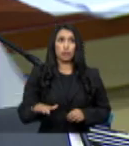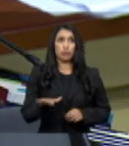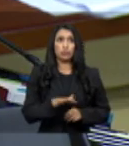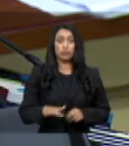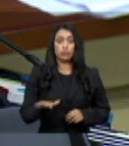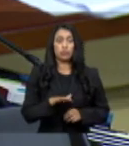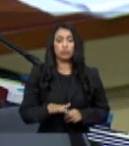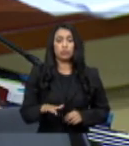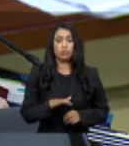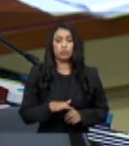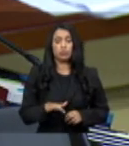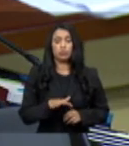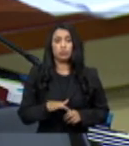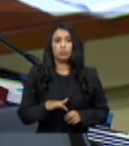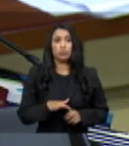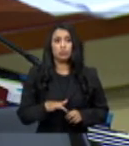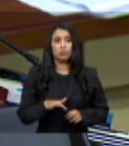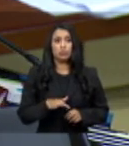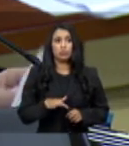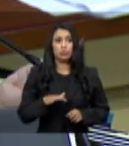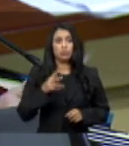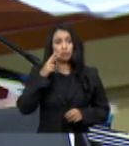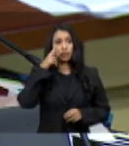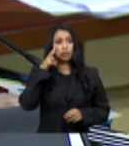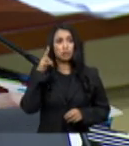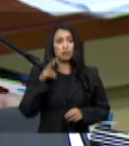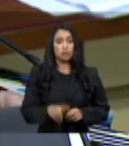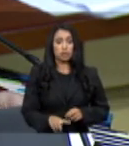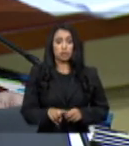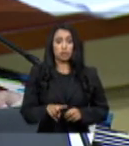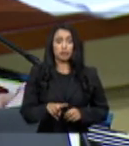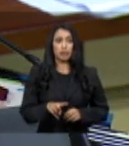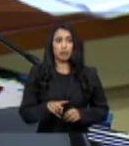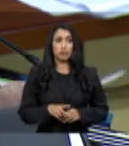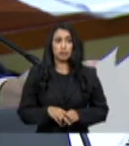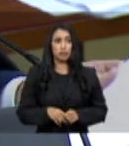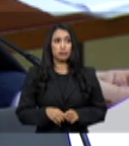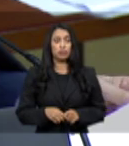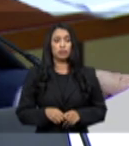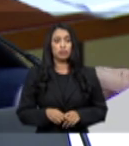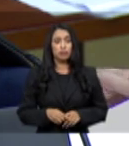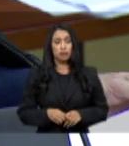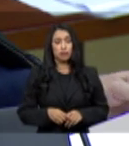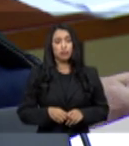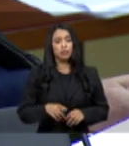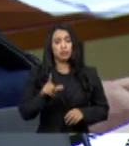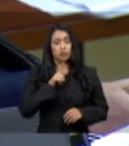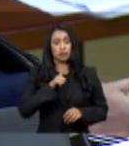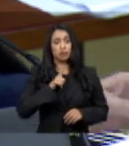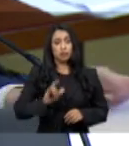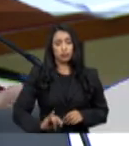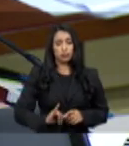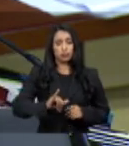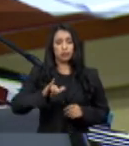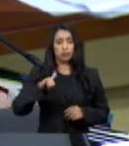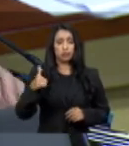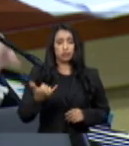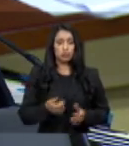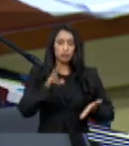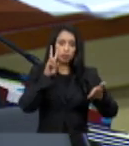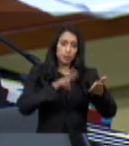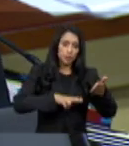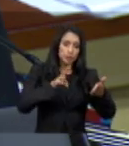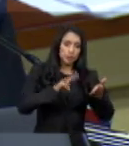um conjunto amplo e relevante de proposições que tive oportunidade de